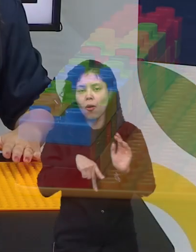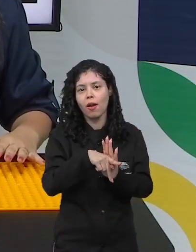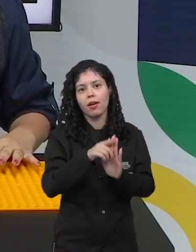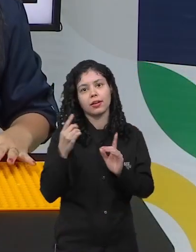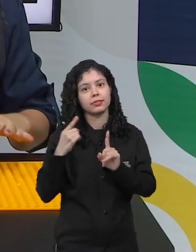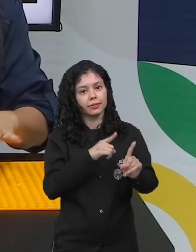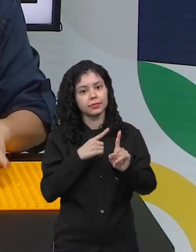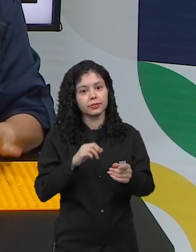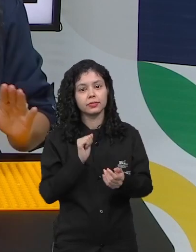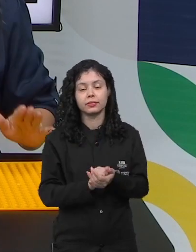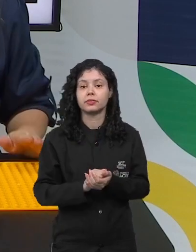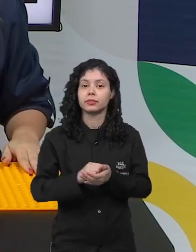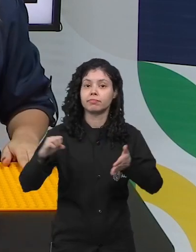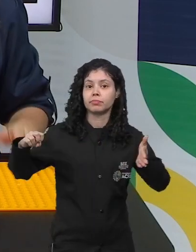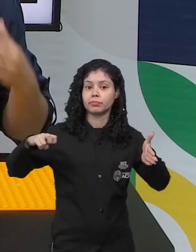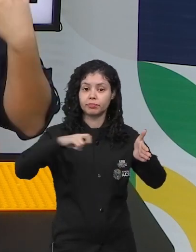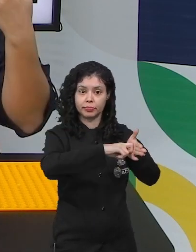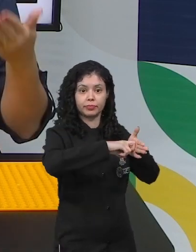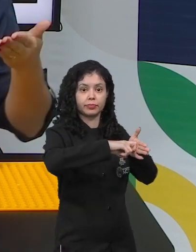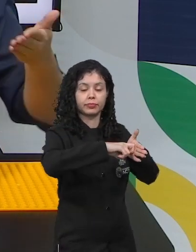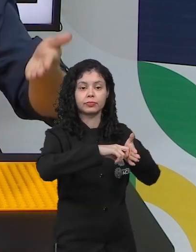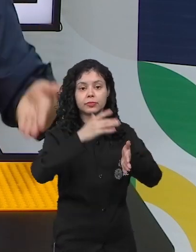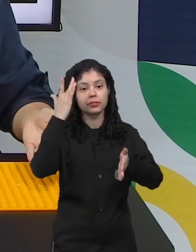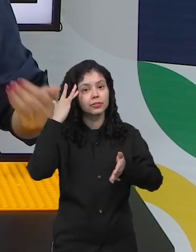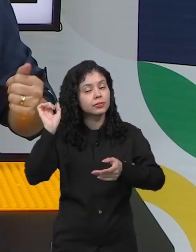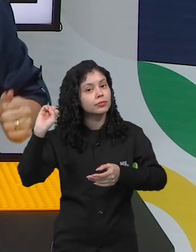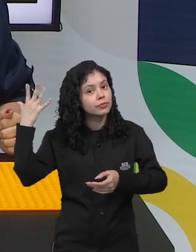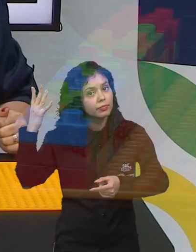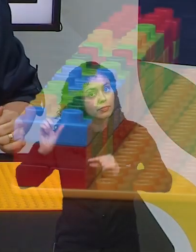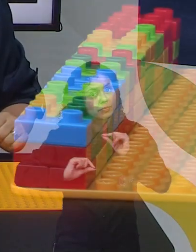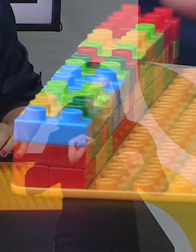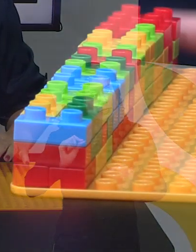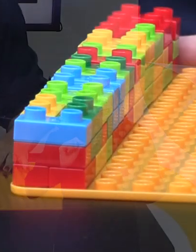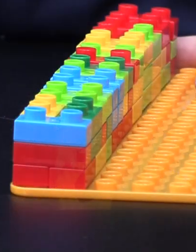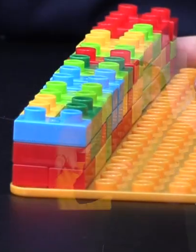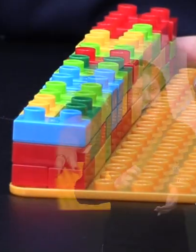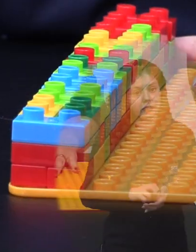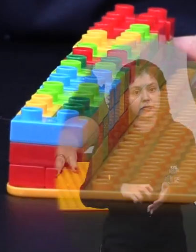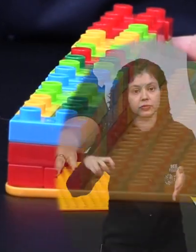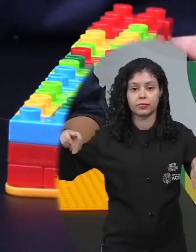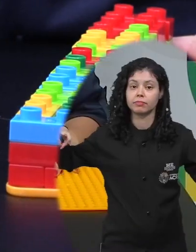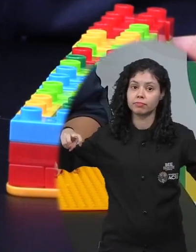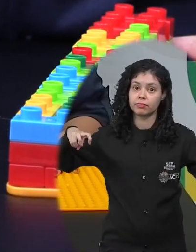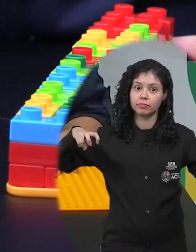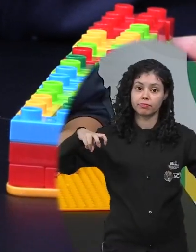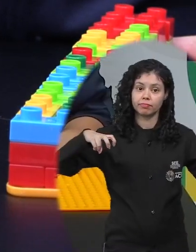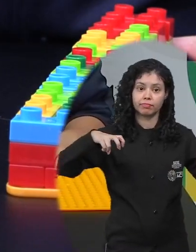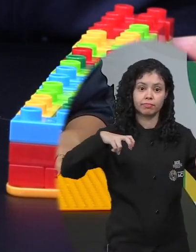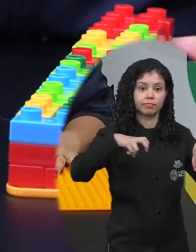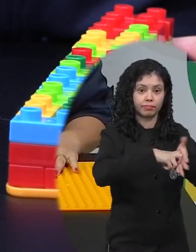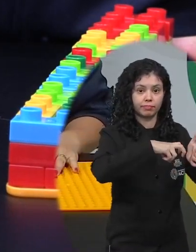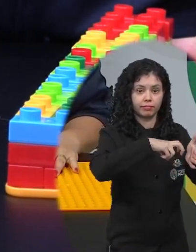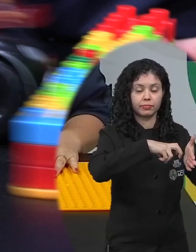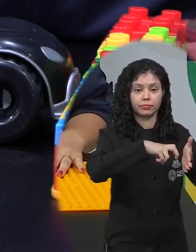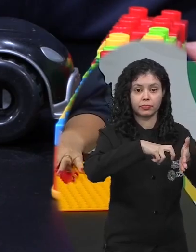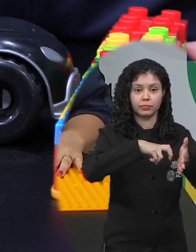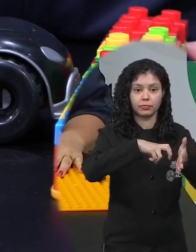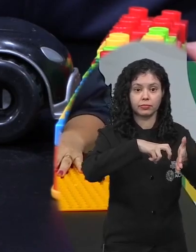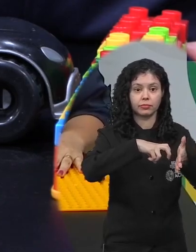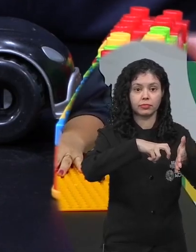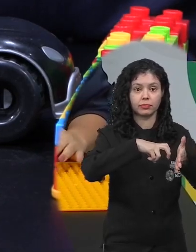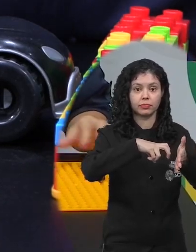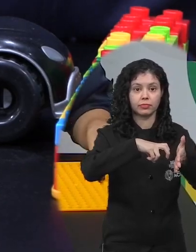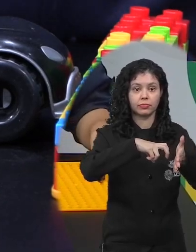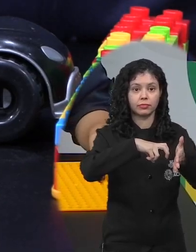repente, eles vão bater o quê? Numa mureta. O que vocês acham que vai acontecer com a Mulher Maravilha? Então, ela está aqui em movimento. Quando bate na